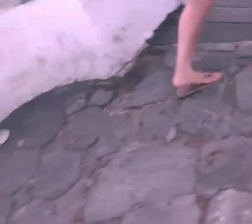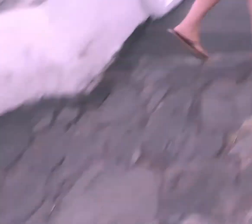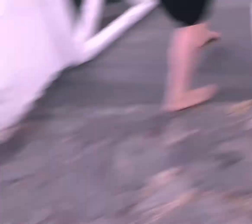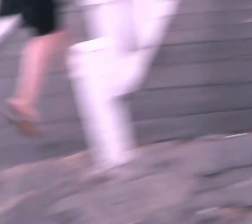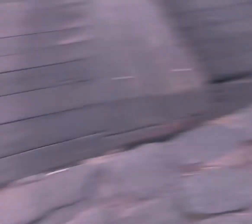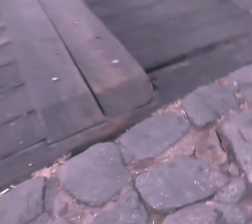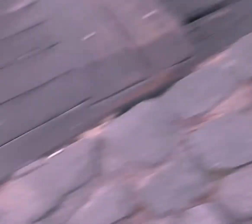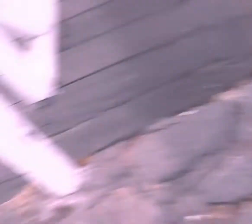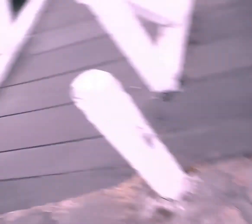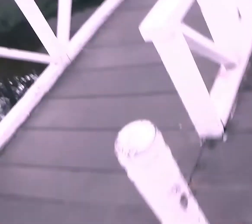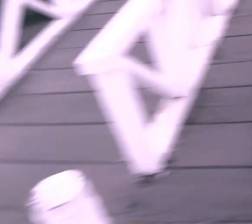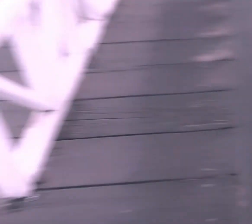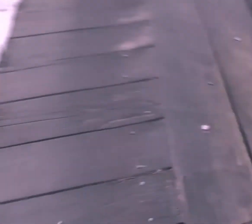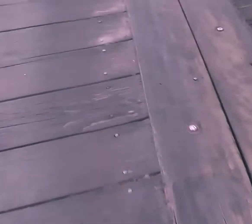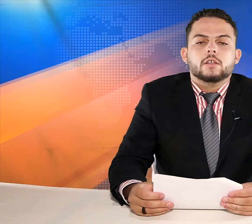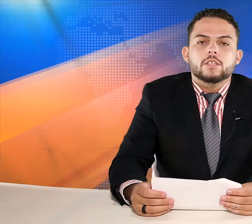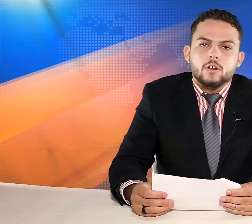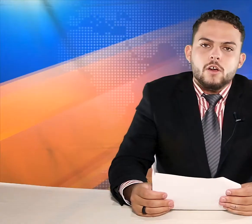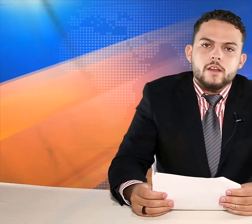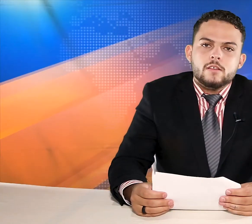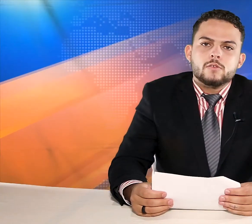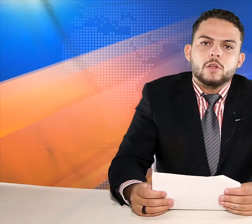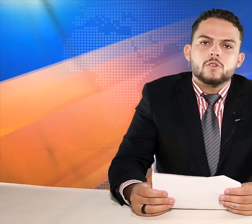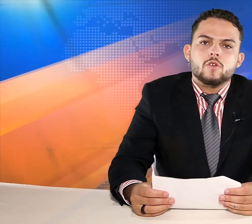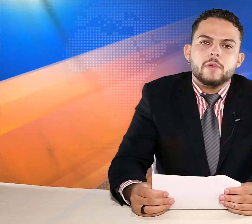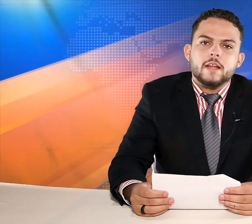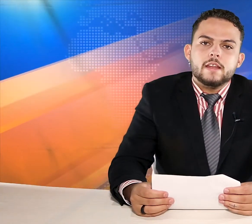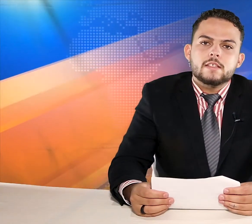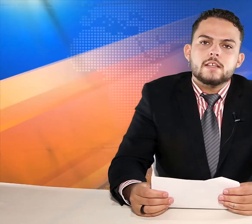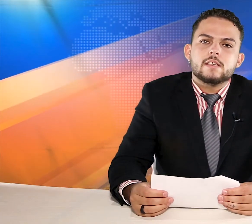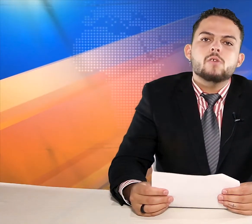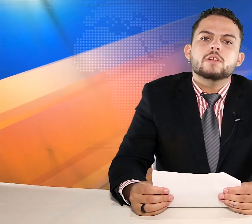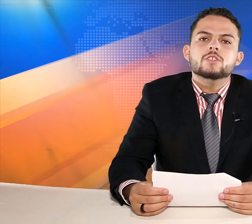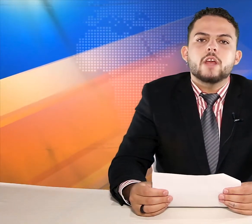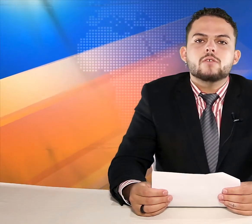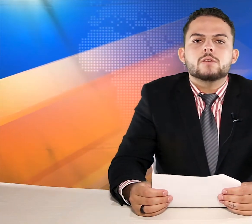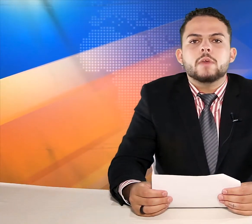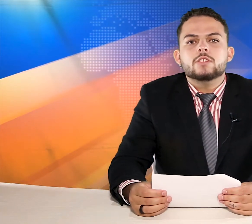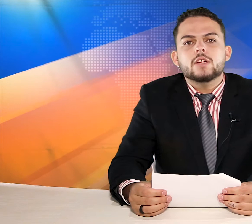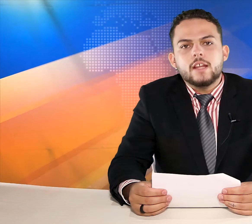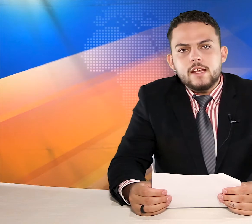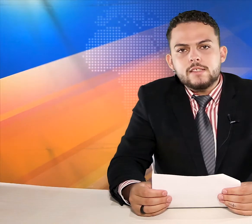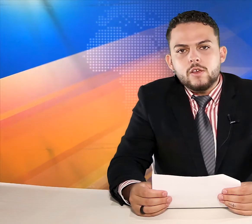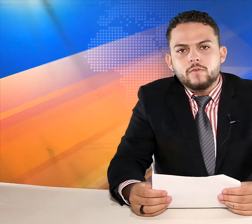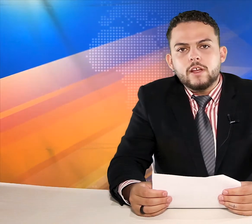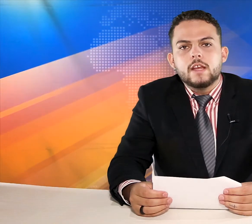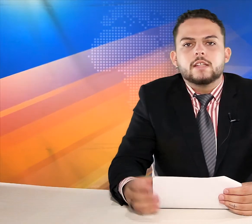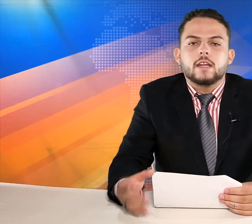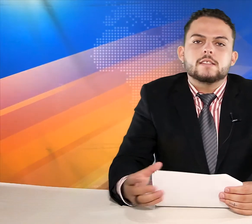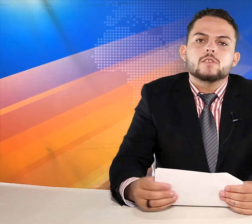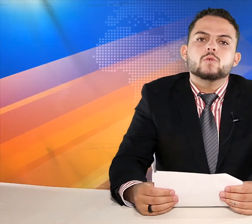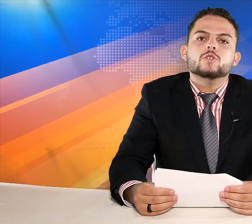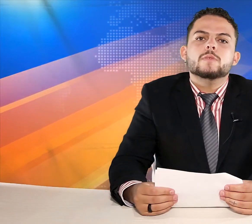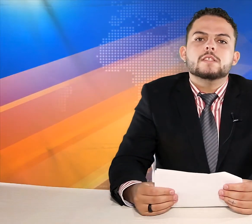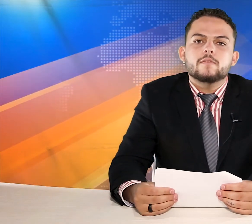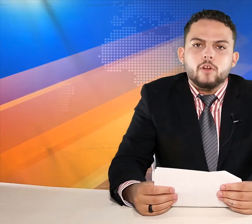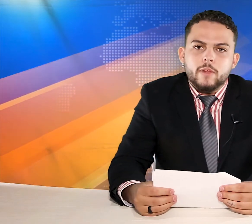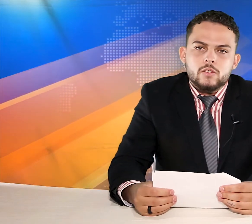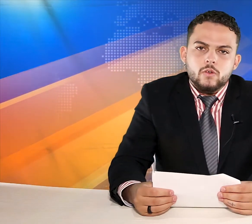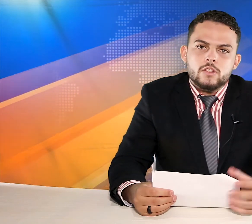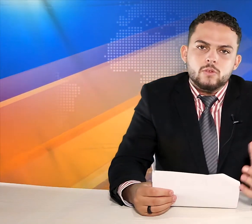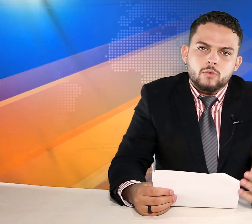Socorro, Coronel Brasil! E agora, os nossos comentaristas Alckmin Gelsi e Mendiga da Silva traz as